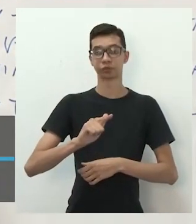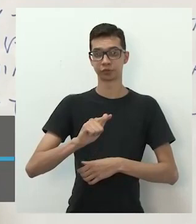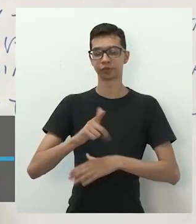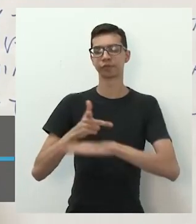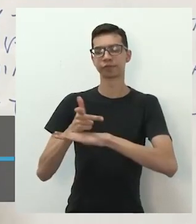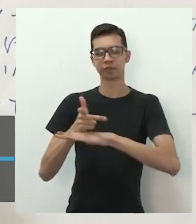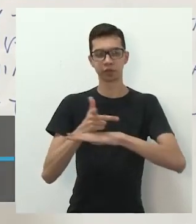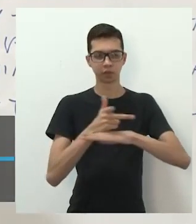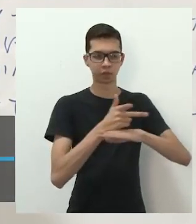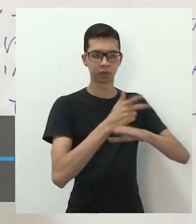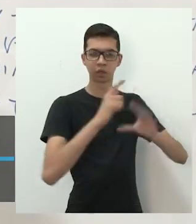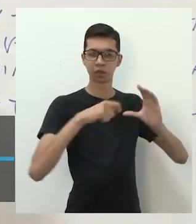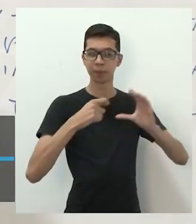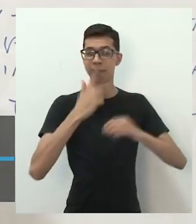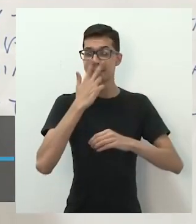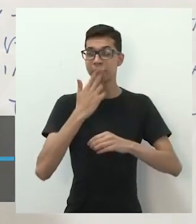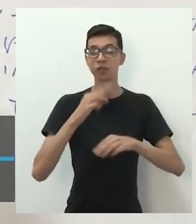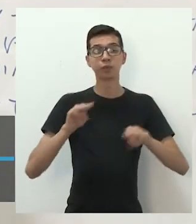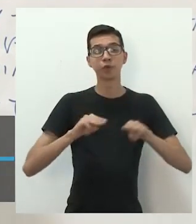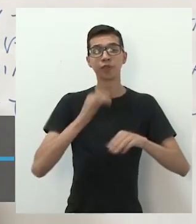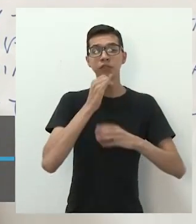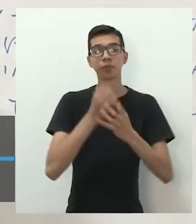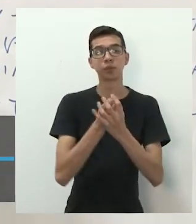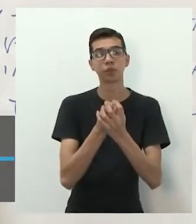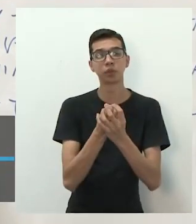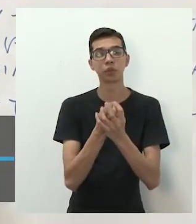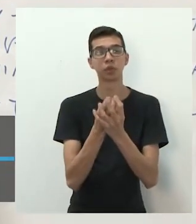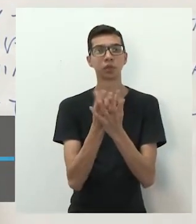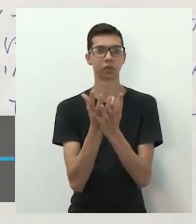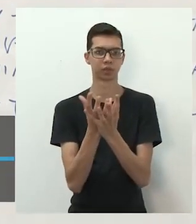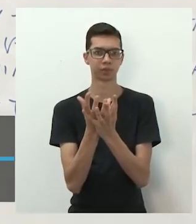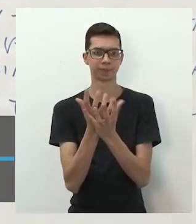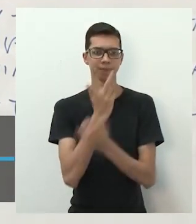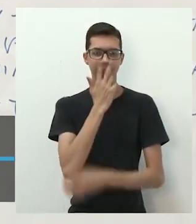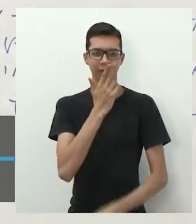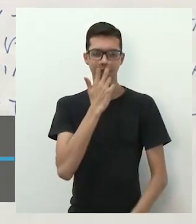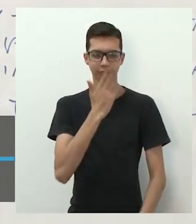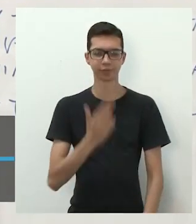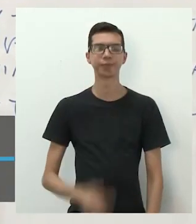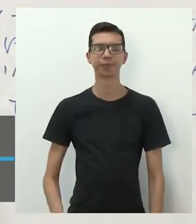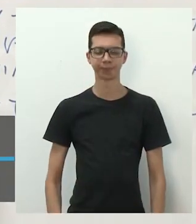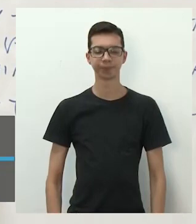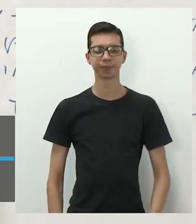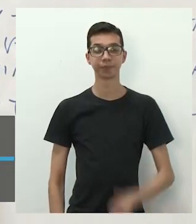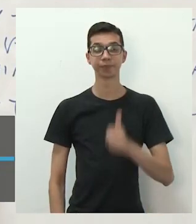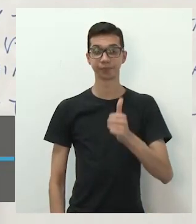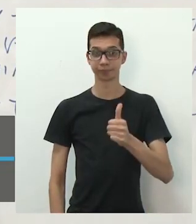de esse movimento aí, tá? Como se a rosa fosse desabrochar de verdade. Ok?